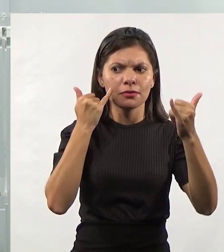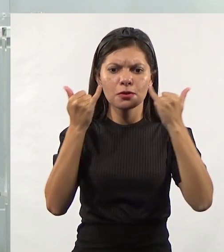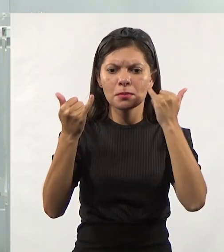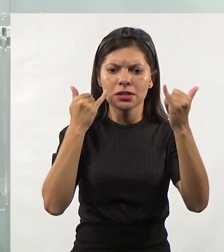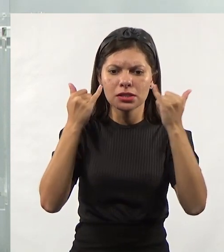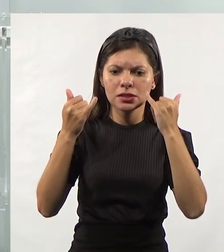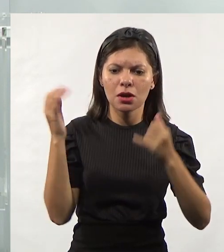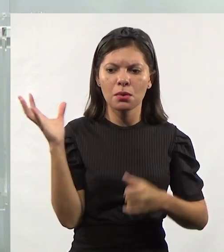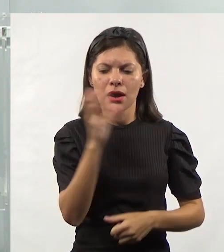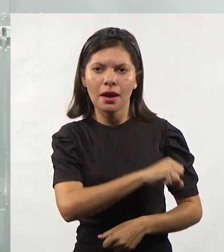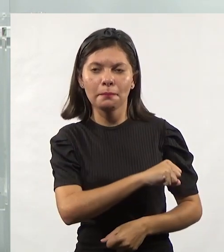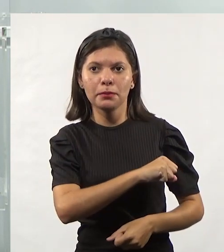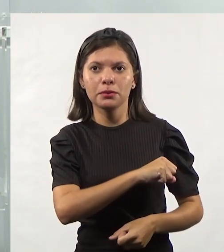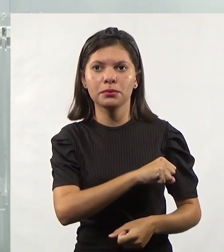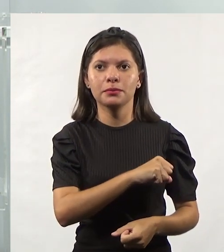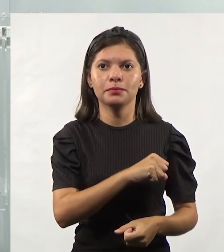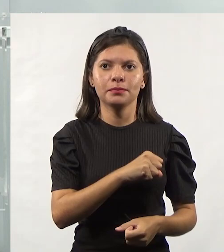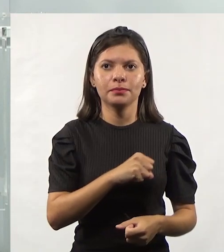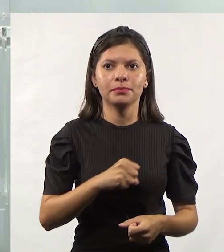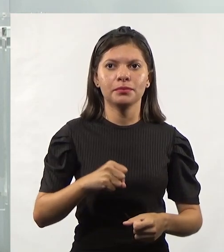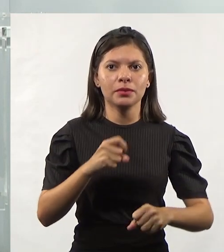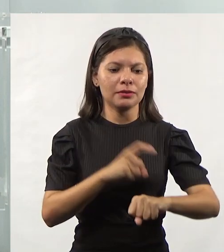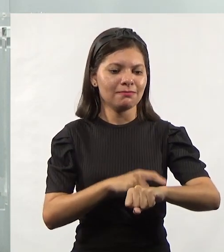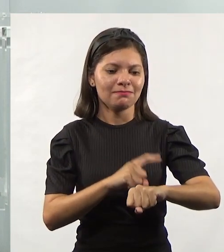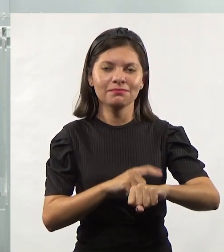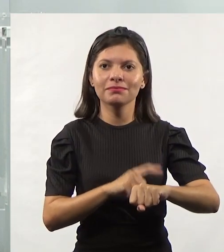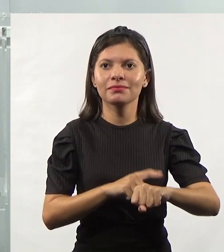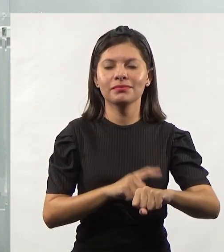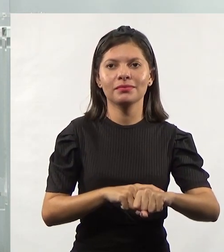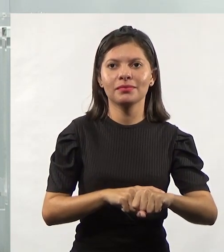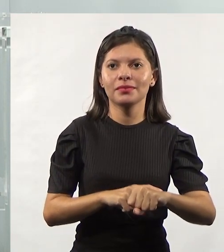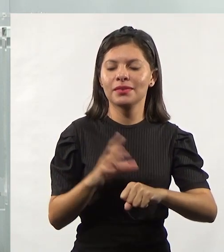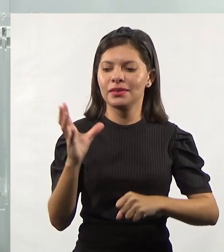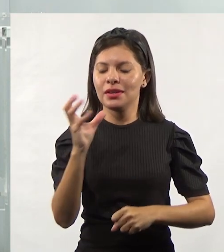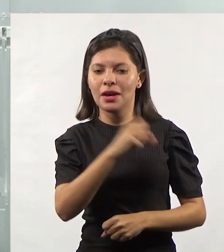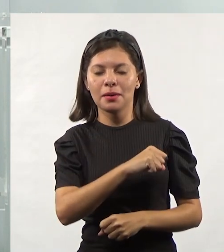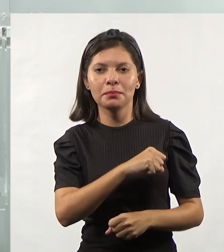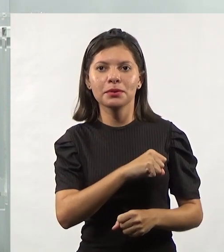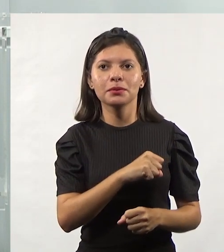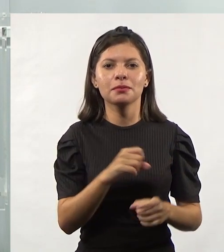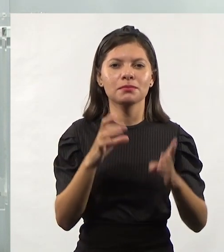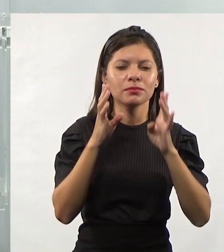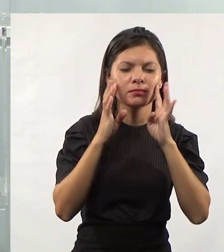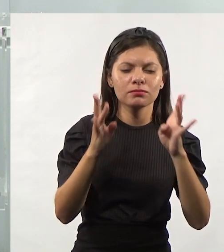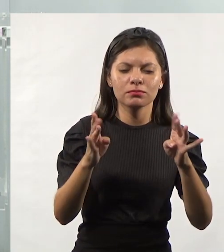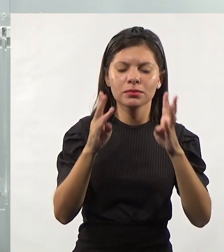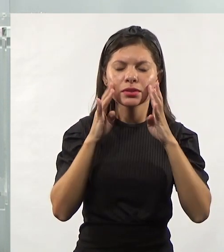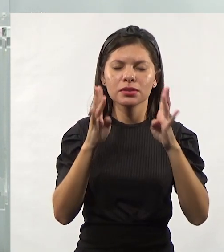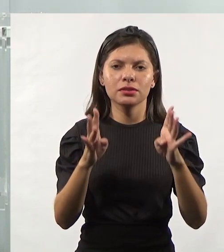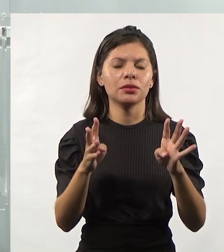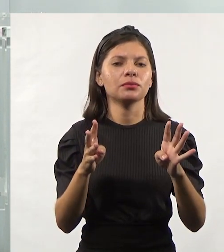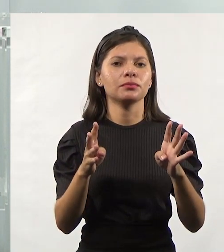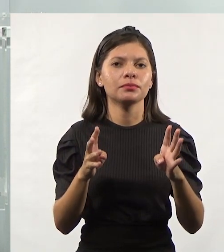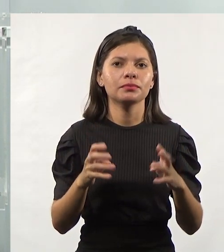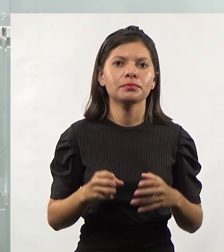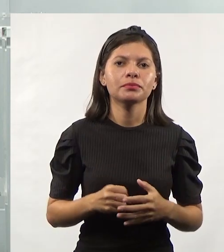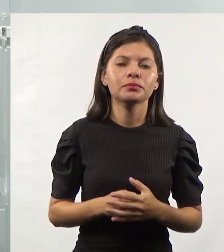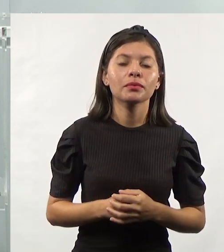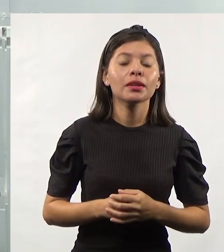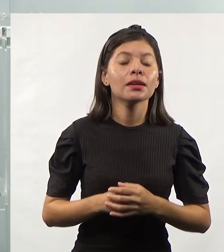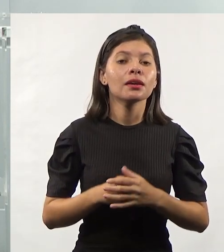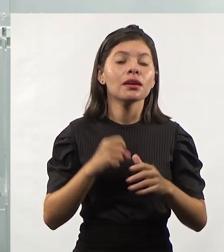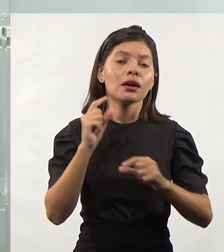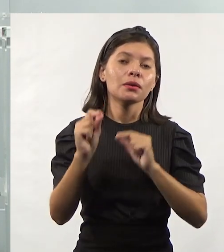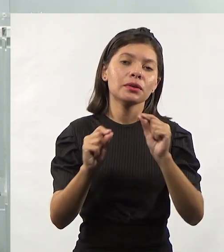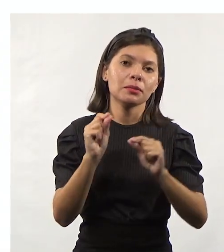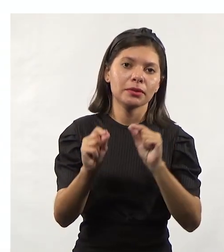A informação, ela vai muito rápido, ela acontece o tempo todo, toda hora, e a gente precisa prestar muita atenção